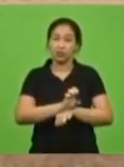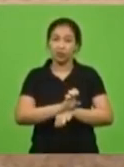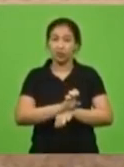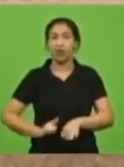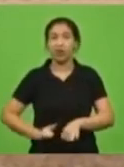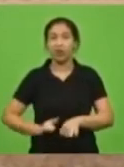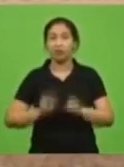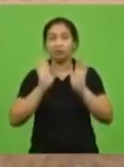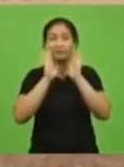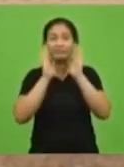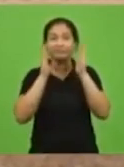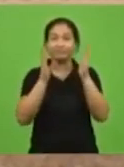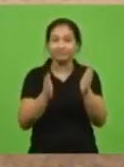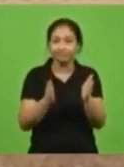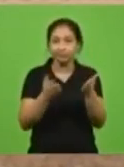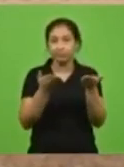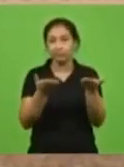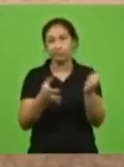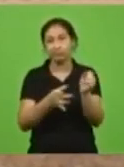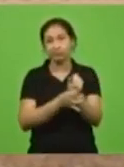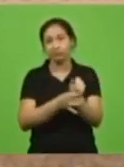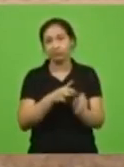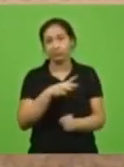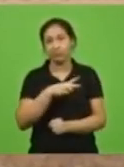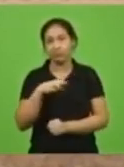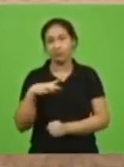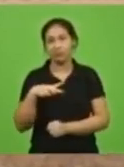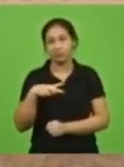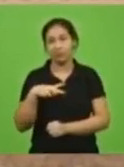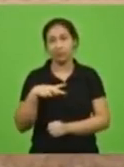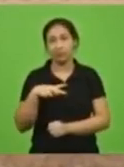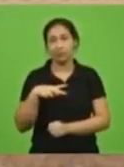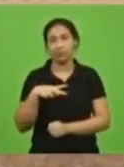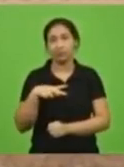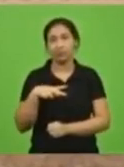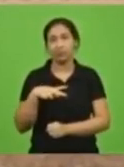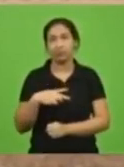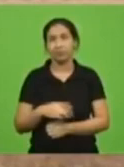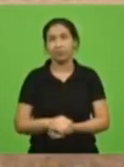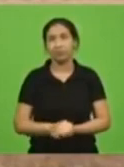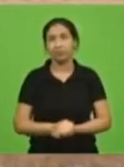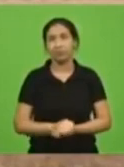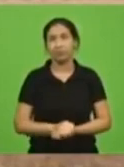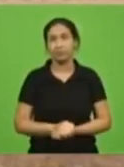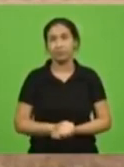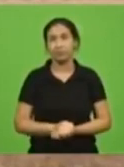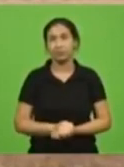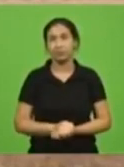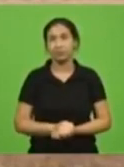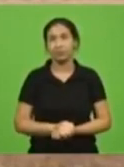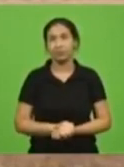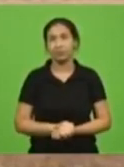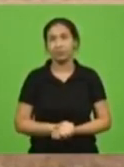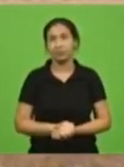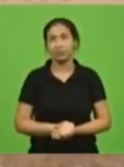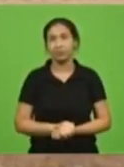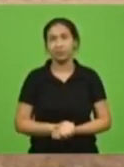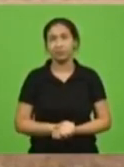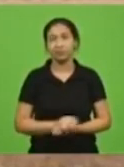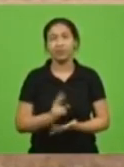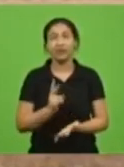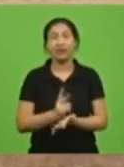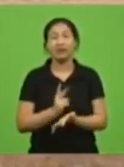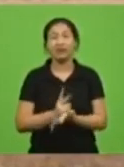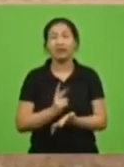a olhar para a segurança pública da forma como ela merece ser olhada. É sempre